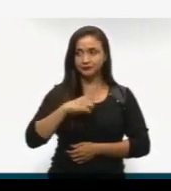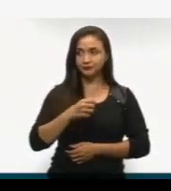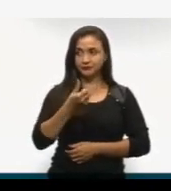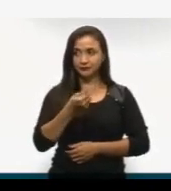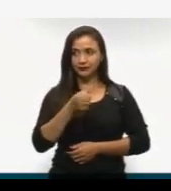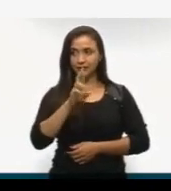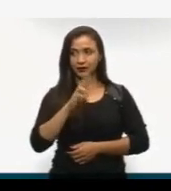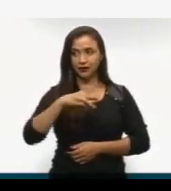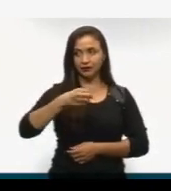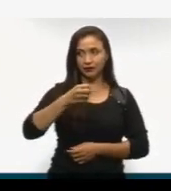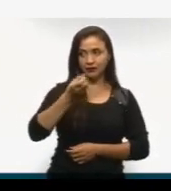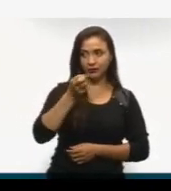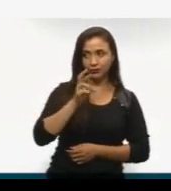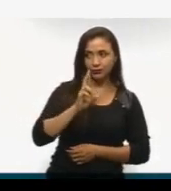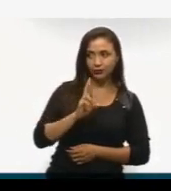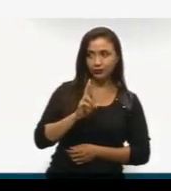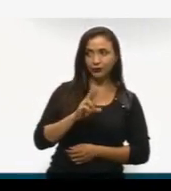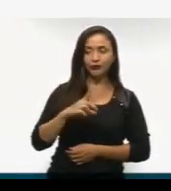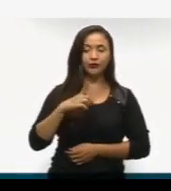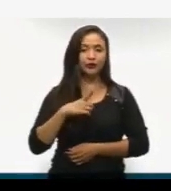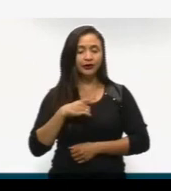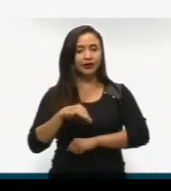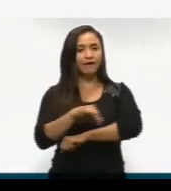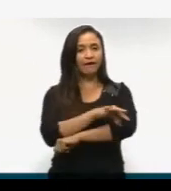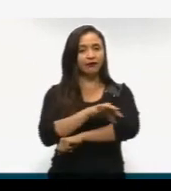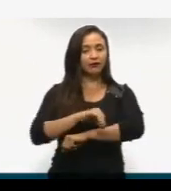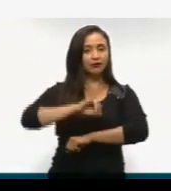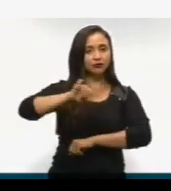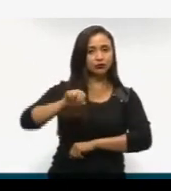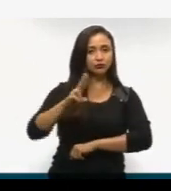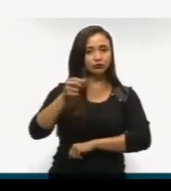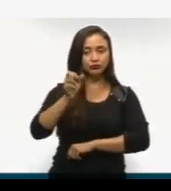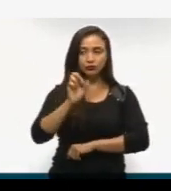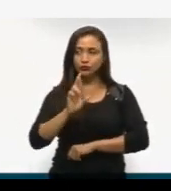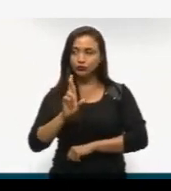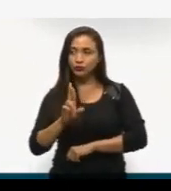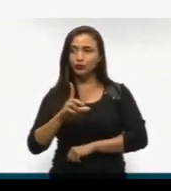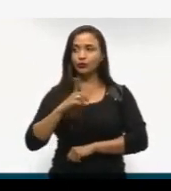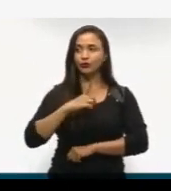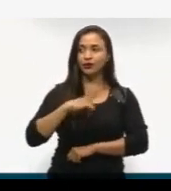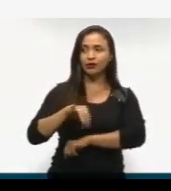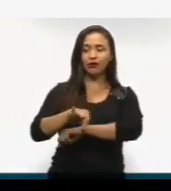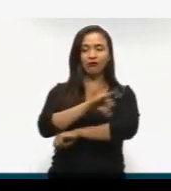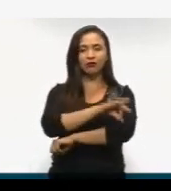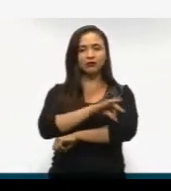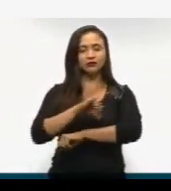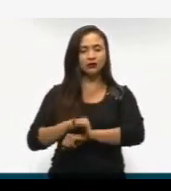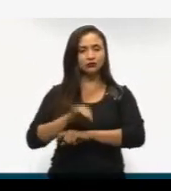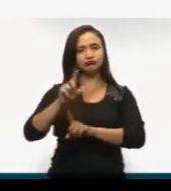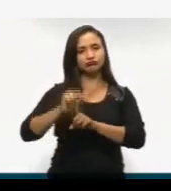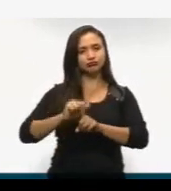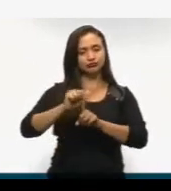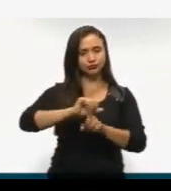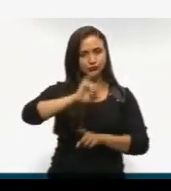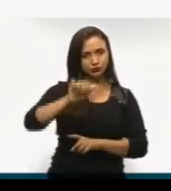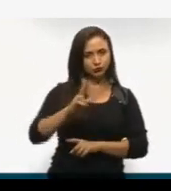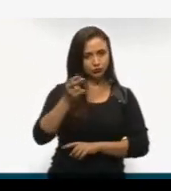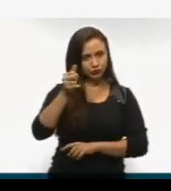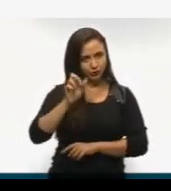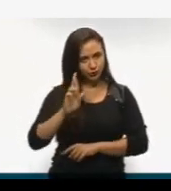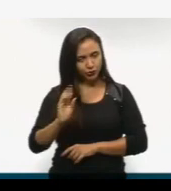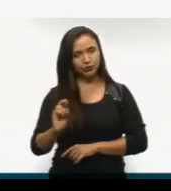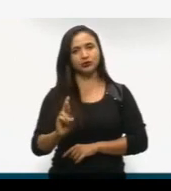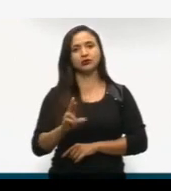armador, armador mensalista, arquiteto júnior mensalista. Tá? Então, a gente vê aqui